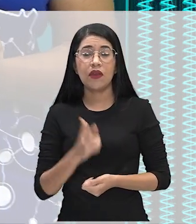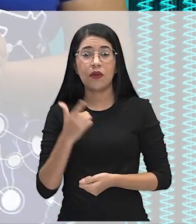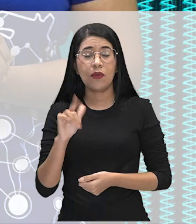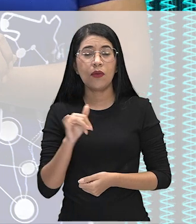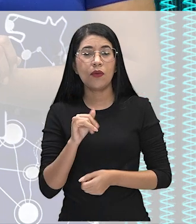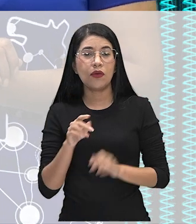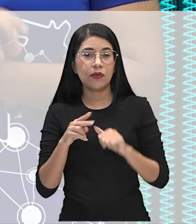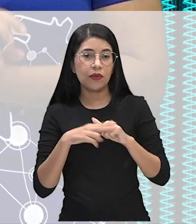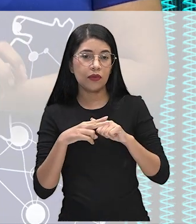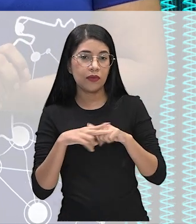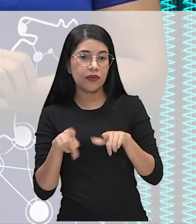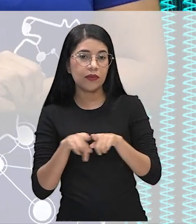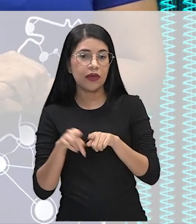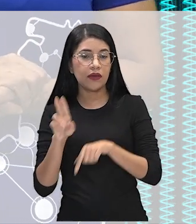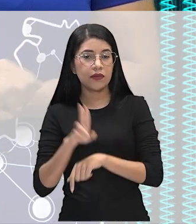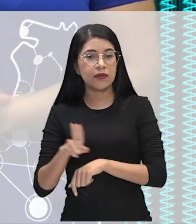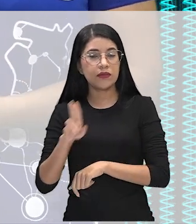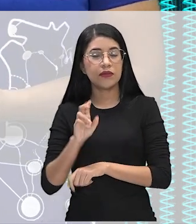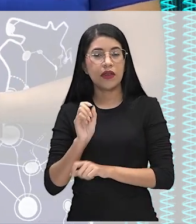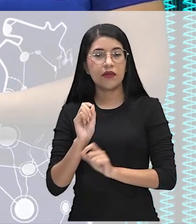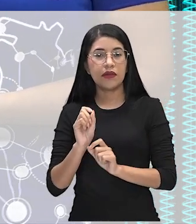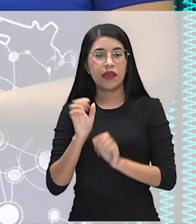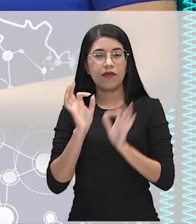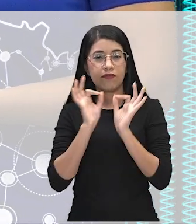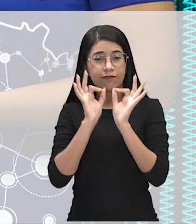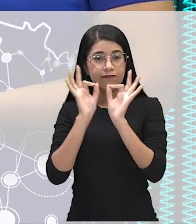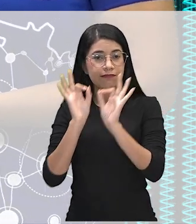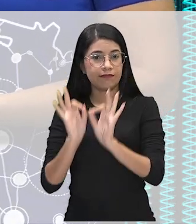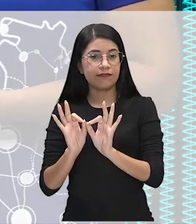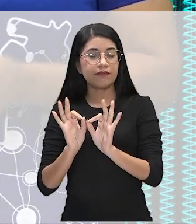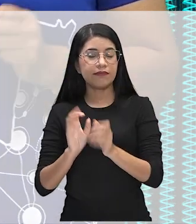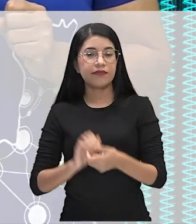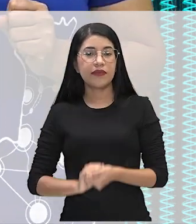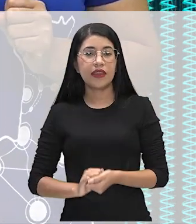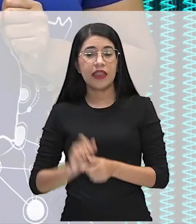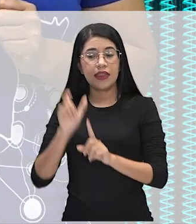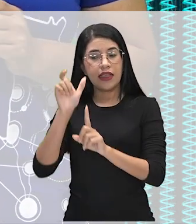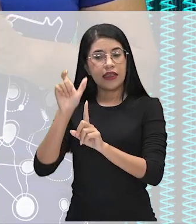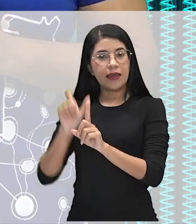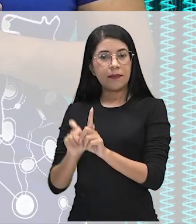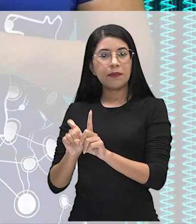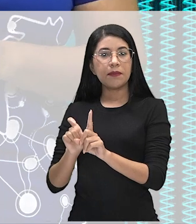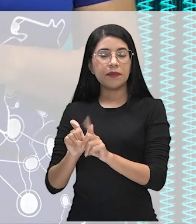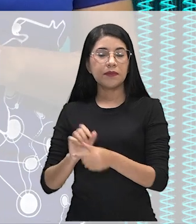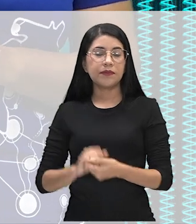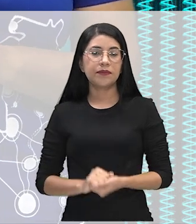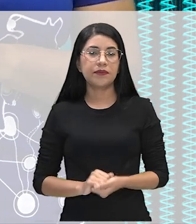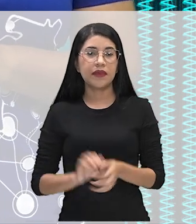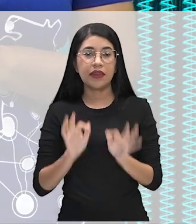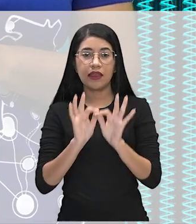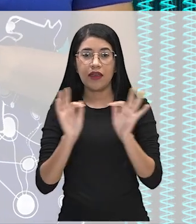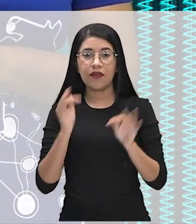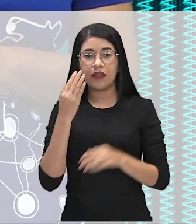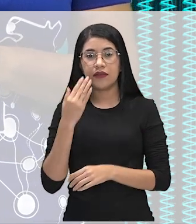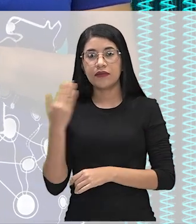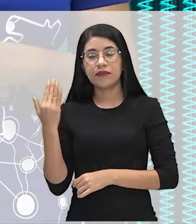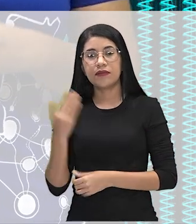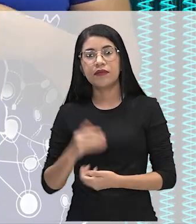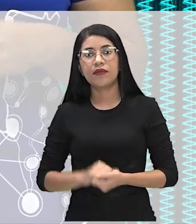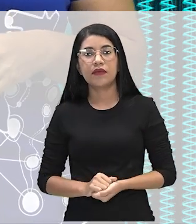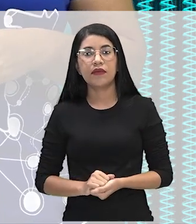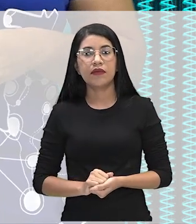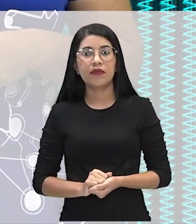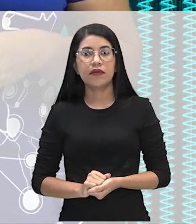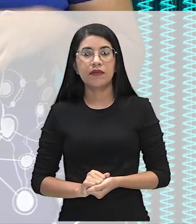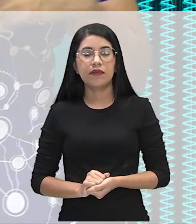bem interessante, fiquem atentos. Temos aqui a Potira e a seguinte oração. Eu poderia dizer